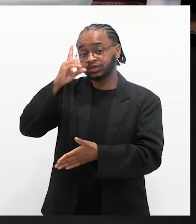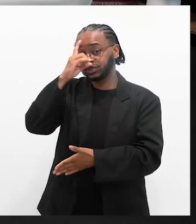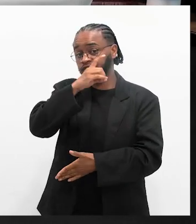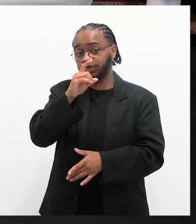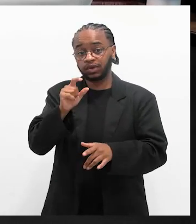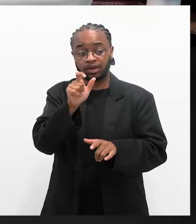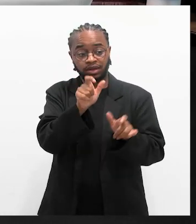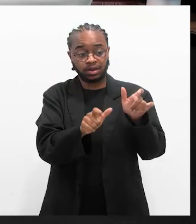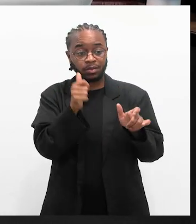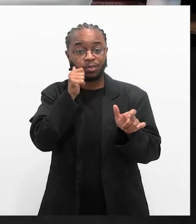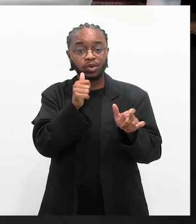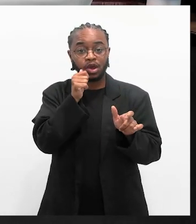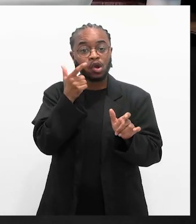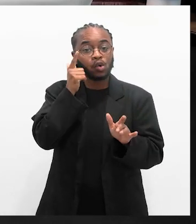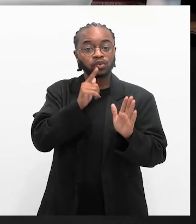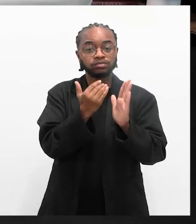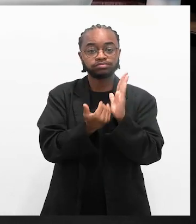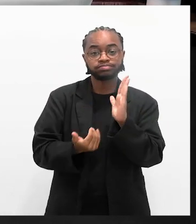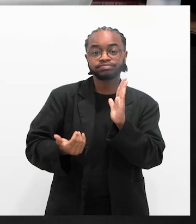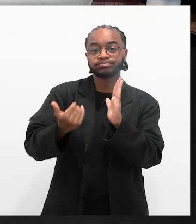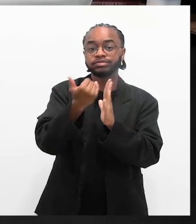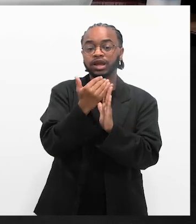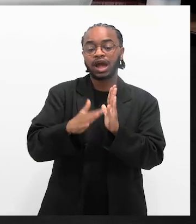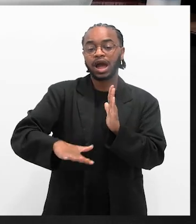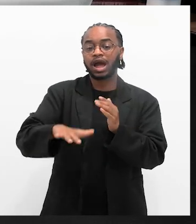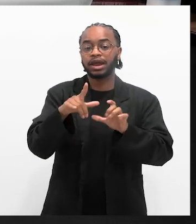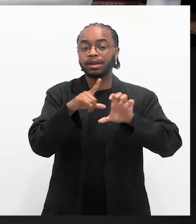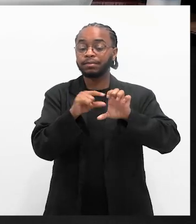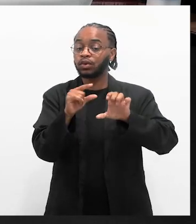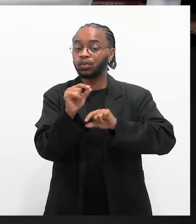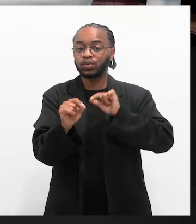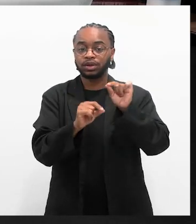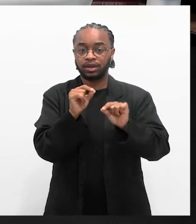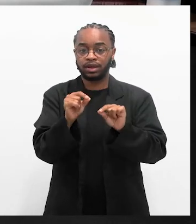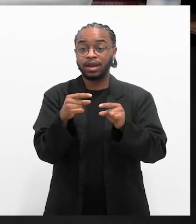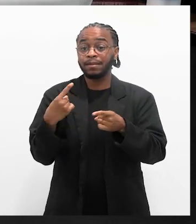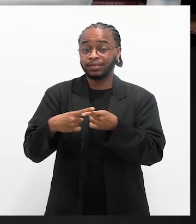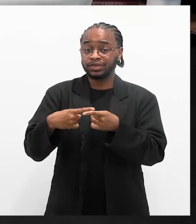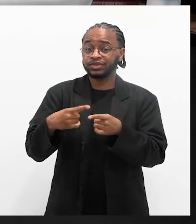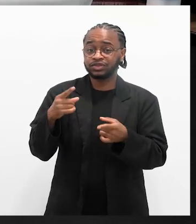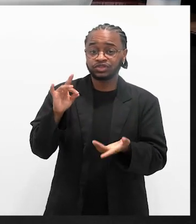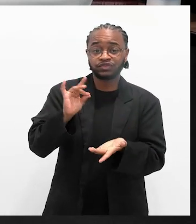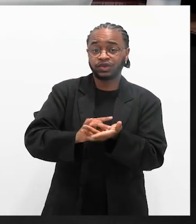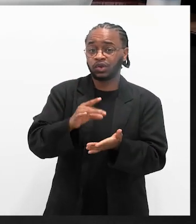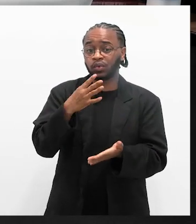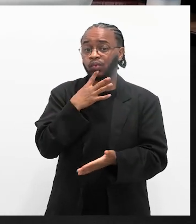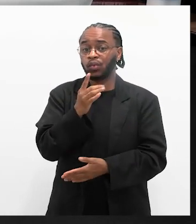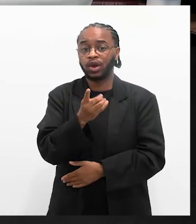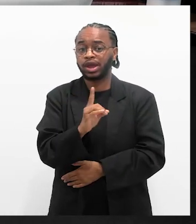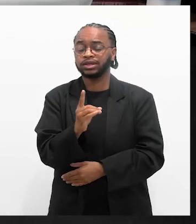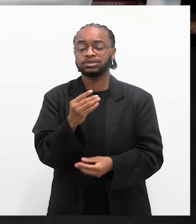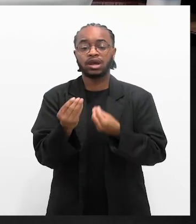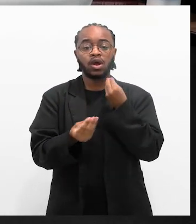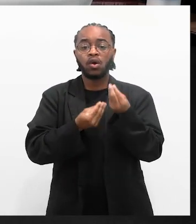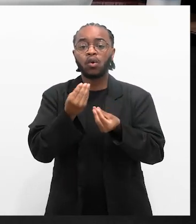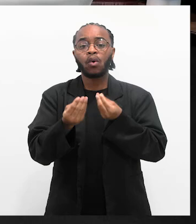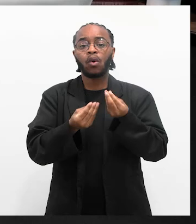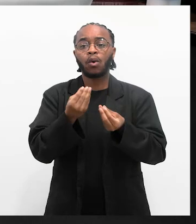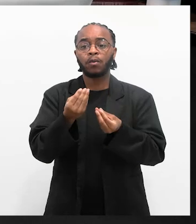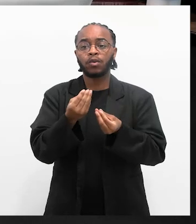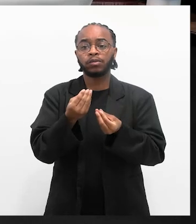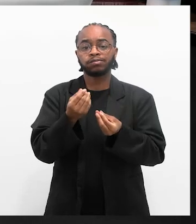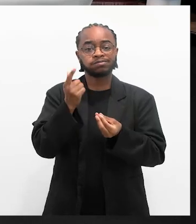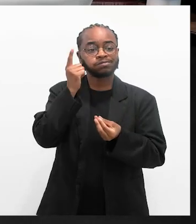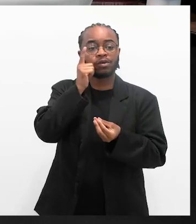vezes, dessa mulher ascender no empreendedorismo é dela realmente desconhecer, né, de que forma que